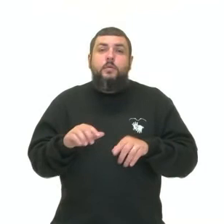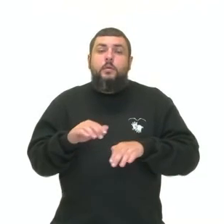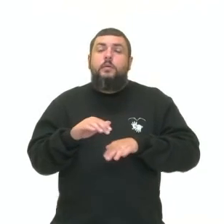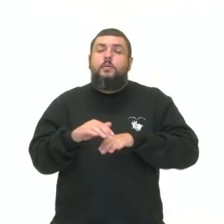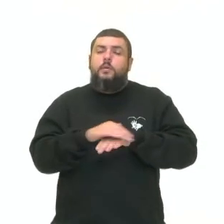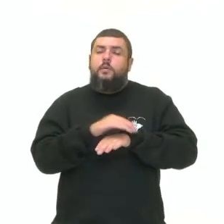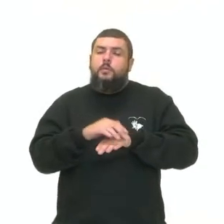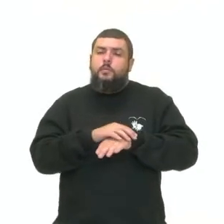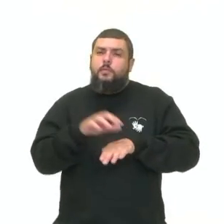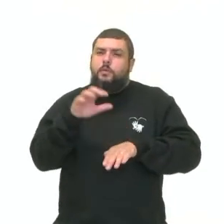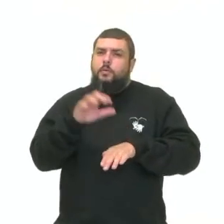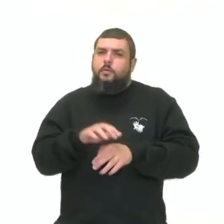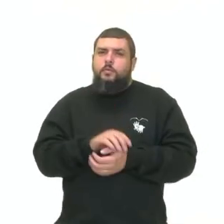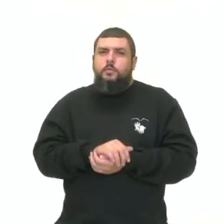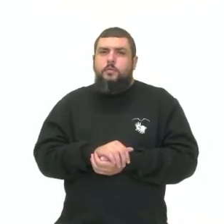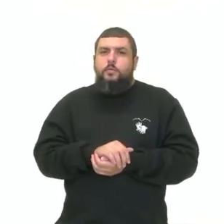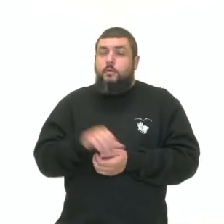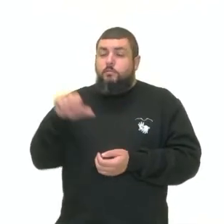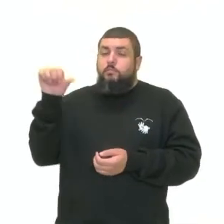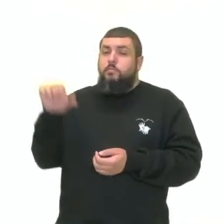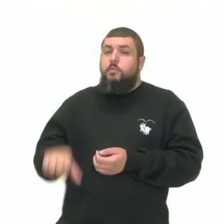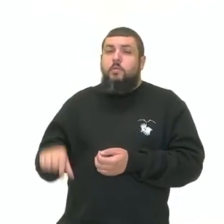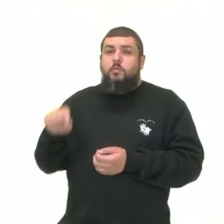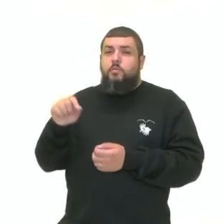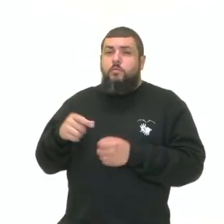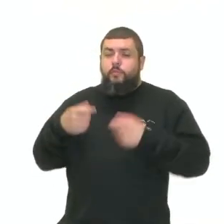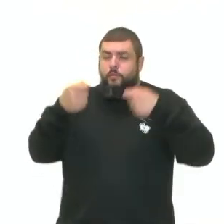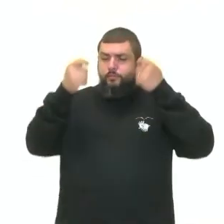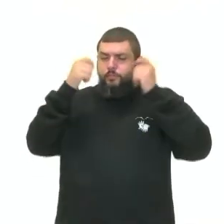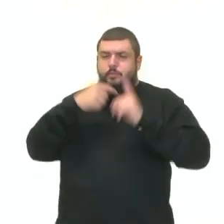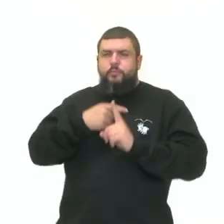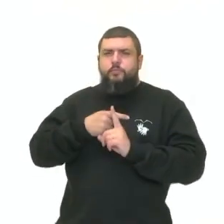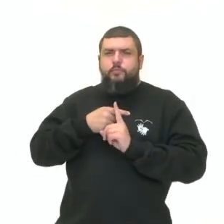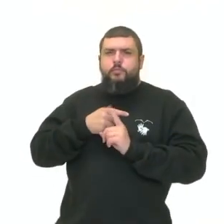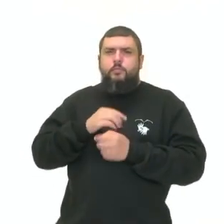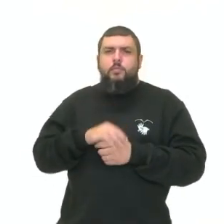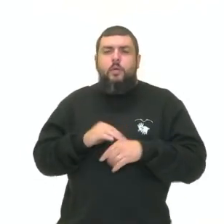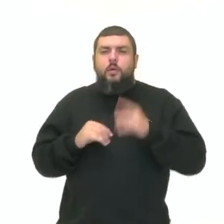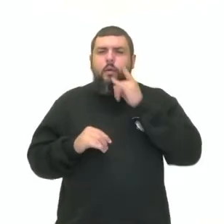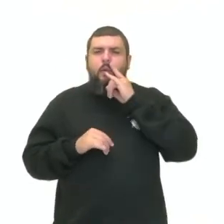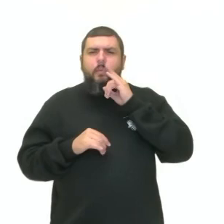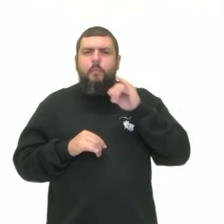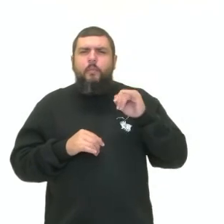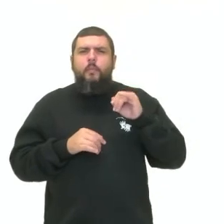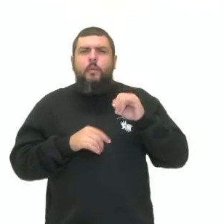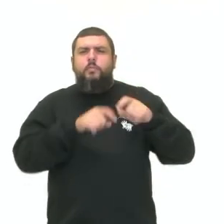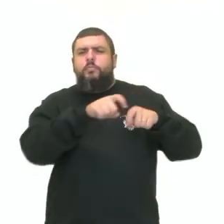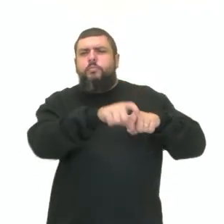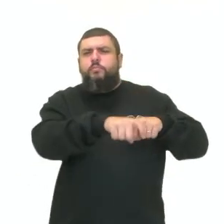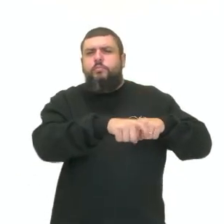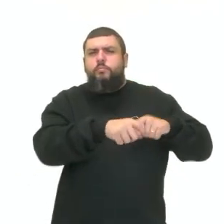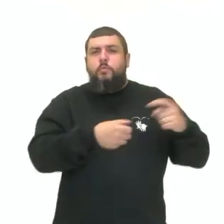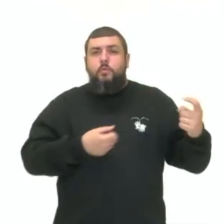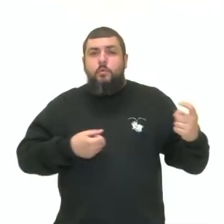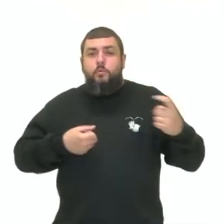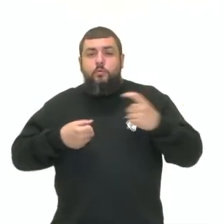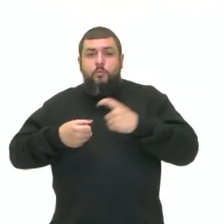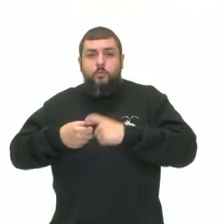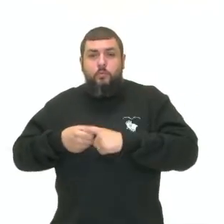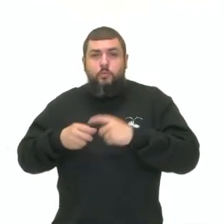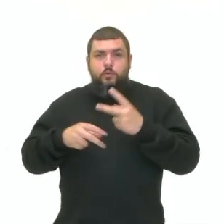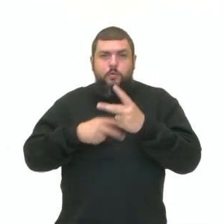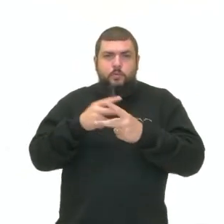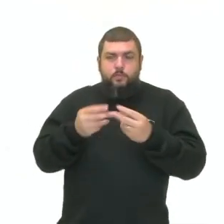com o crucifixo. O pai, voltando de cumprir promessa em Congonhas do Campo, trouxe de presente para